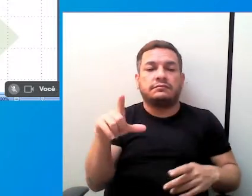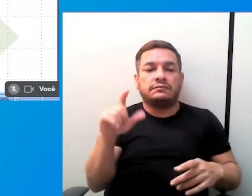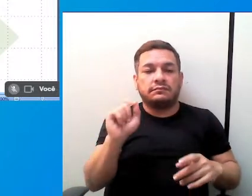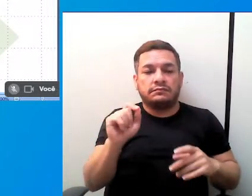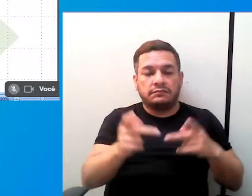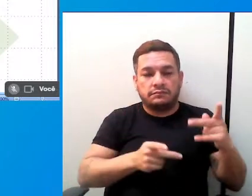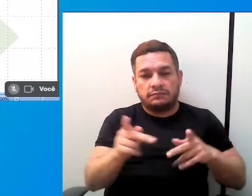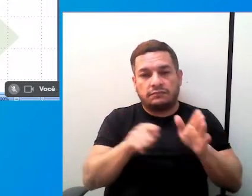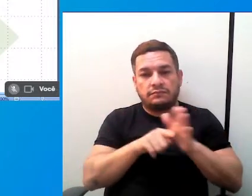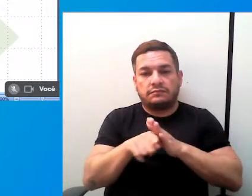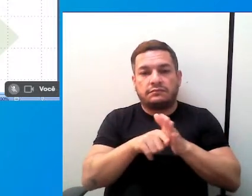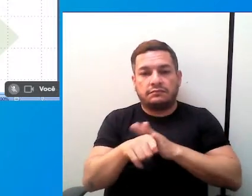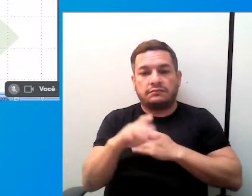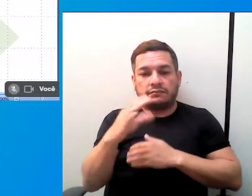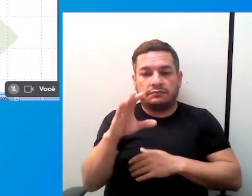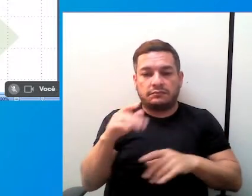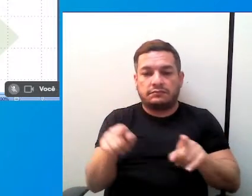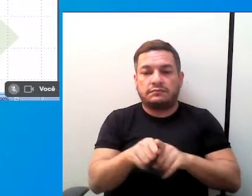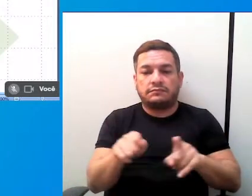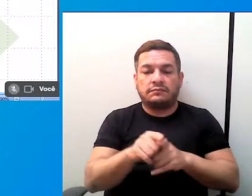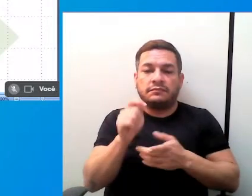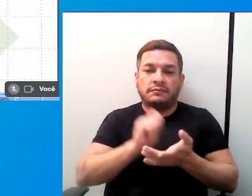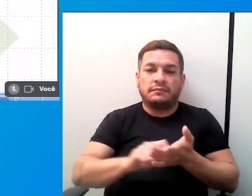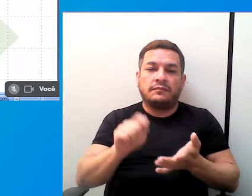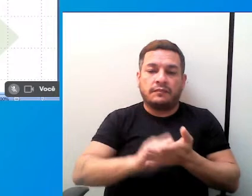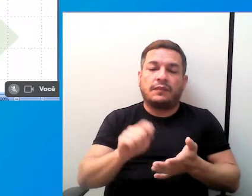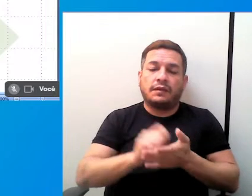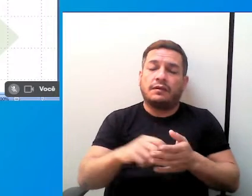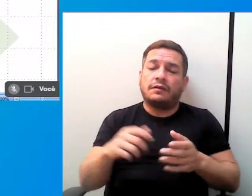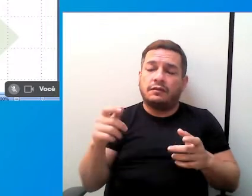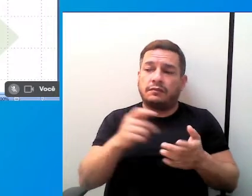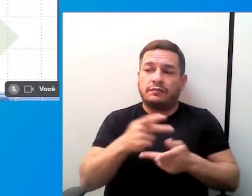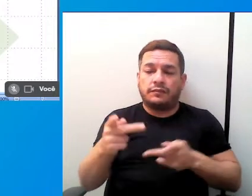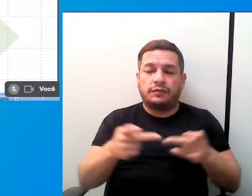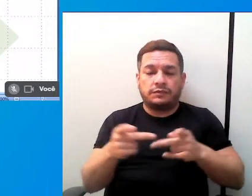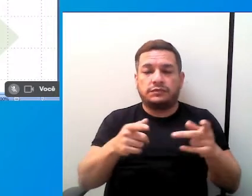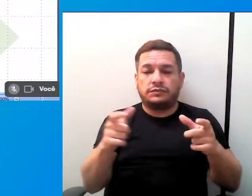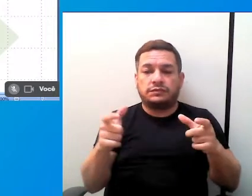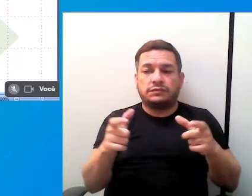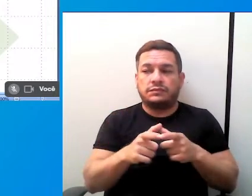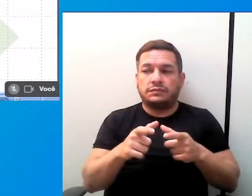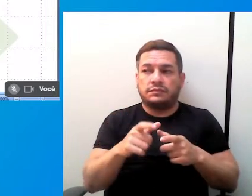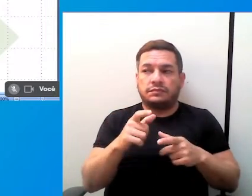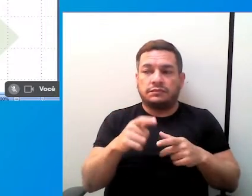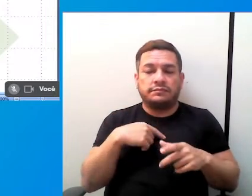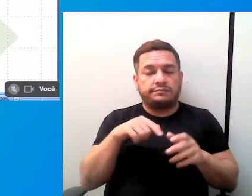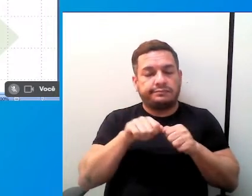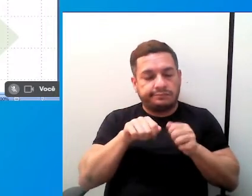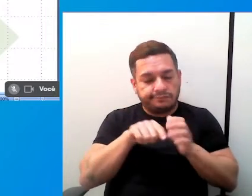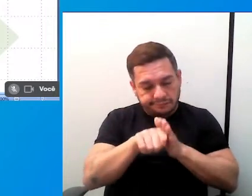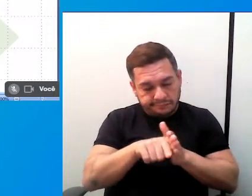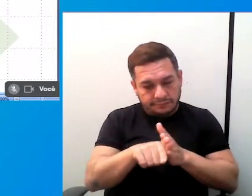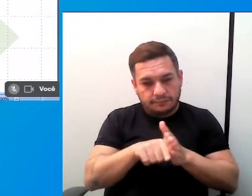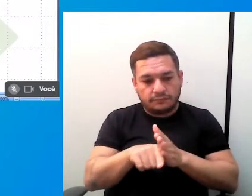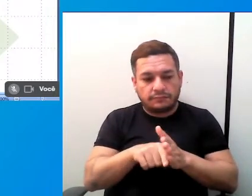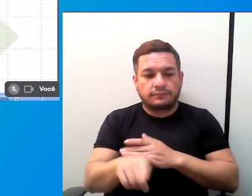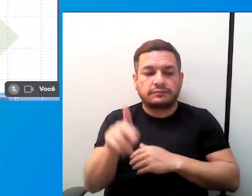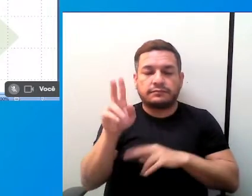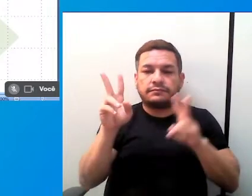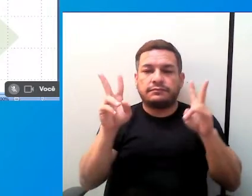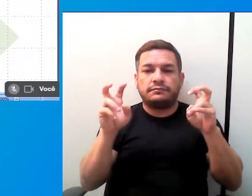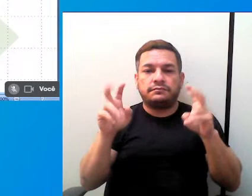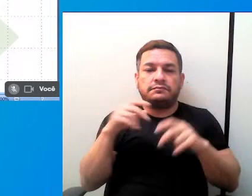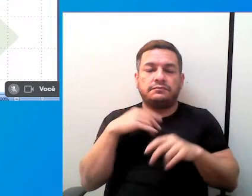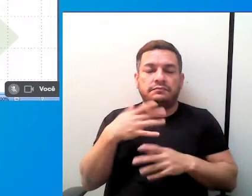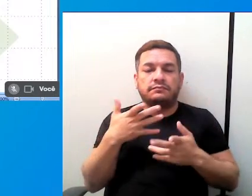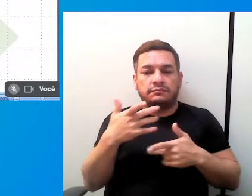projeto de pesquisa científica e escrevem um pequeno projeto onde eles fazem um pequeno levantamento sobre um tema